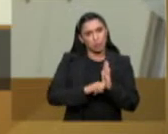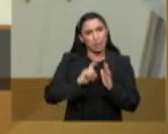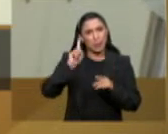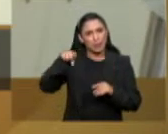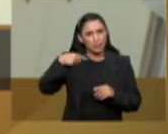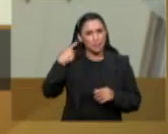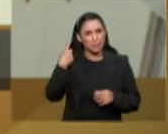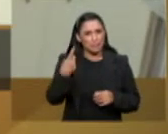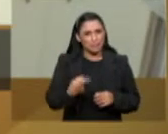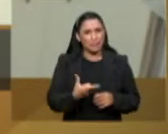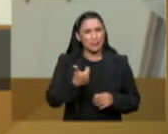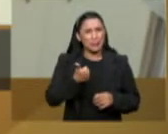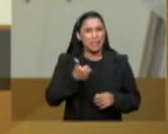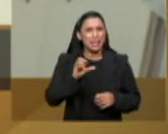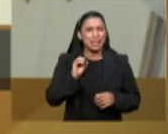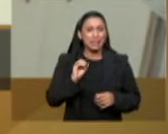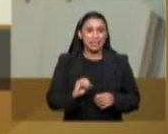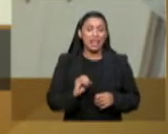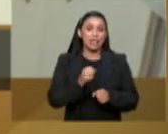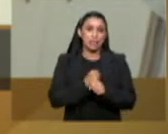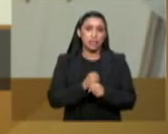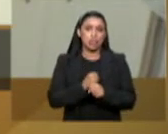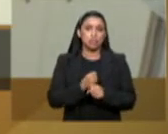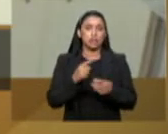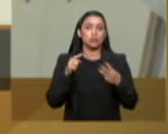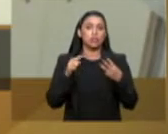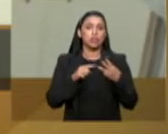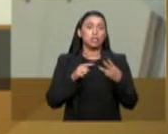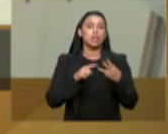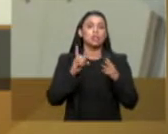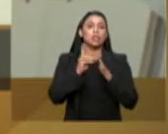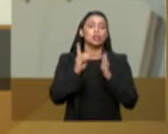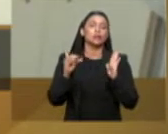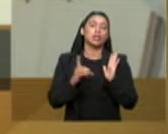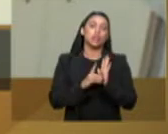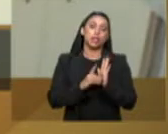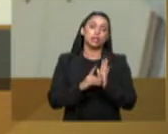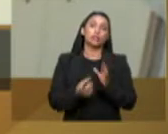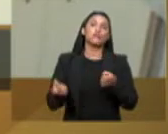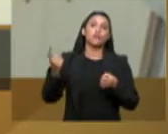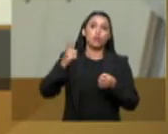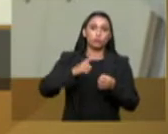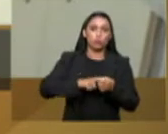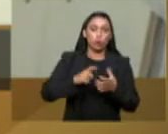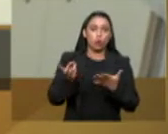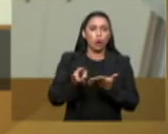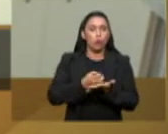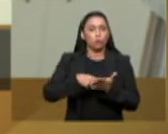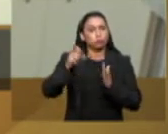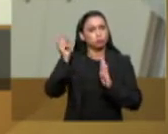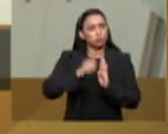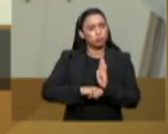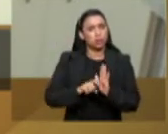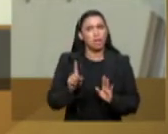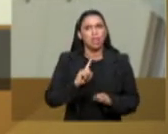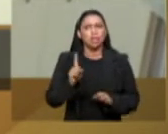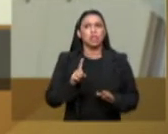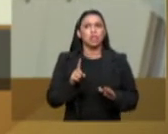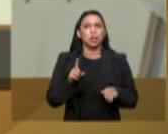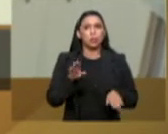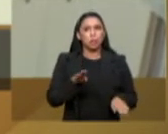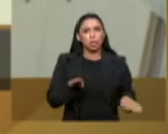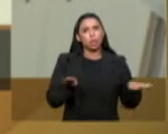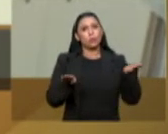anos, tivemos um terceiro decreto que retomou essa tributação, não para o patamar que a